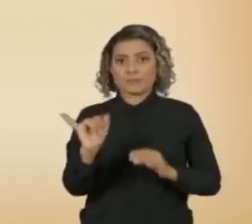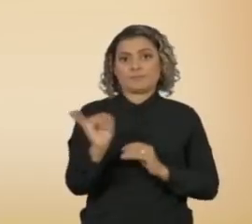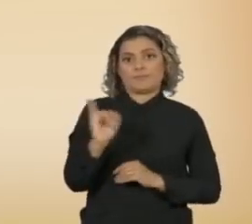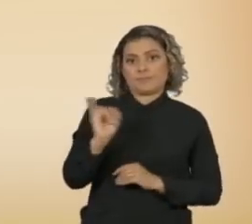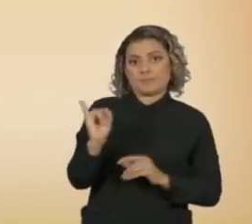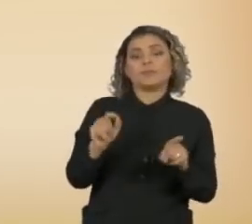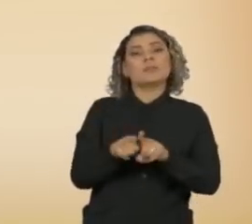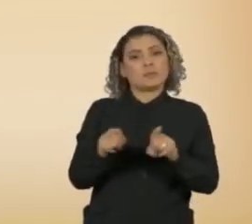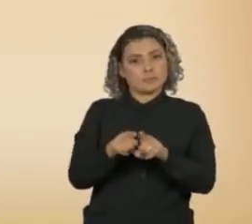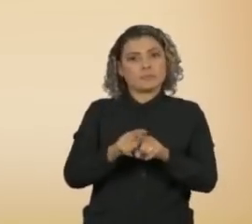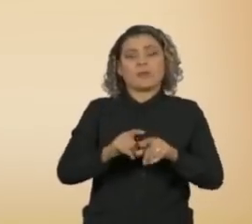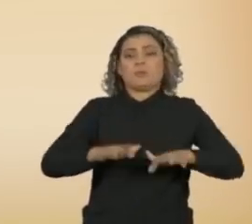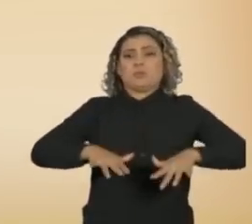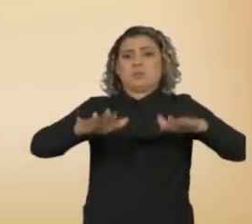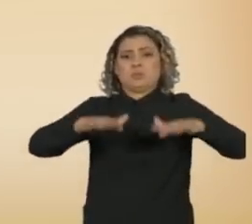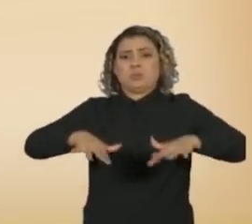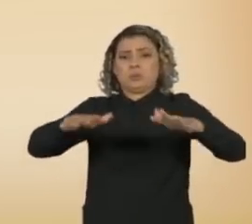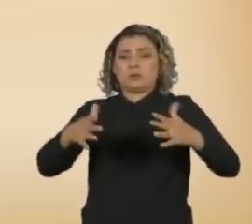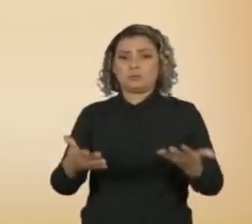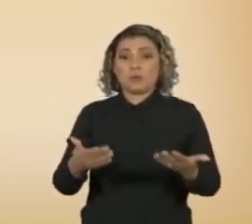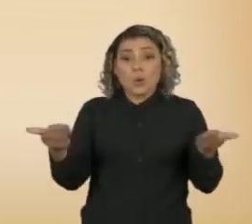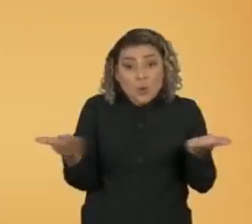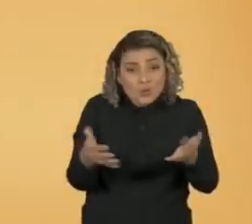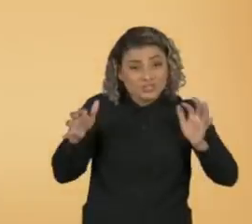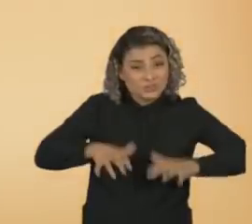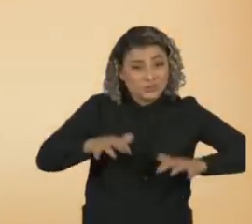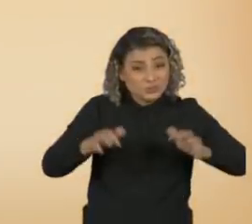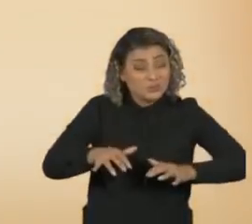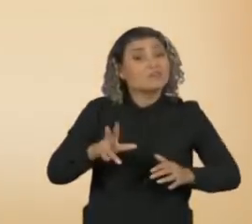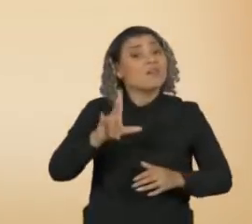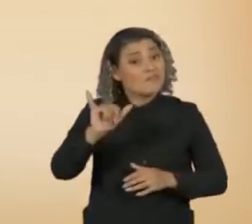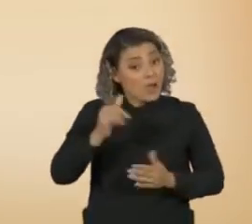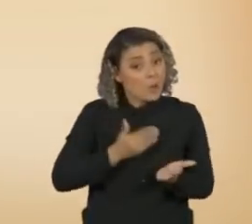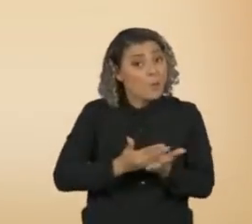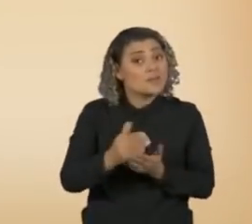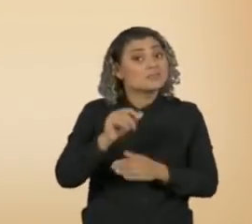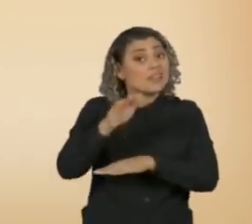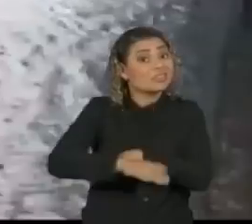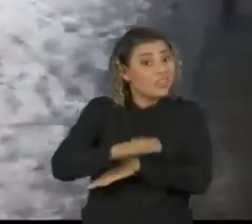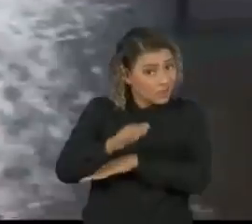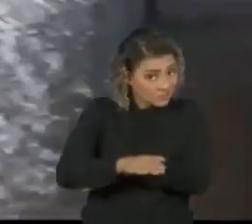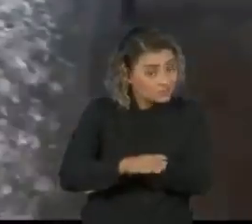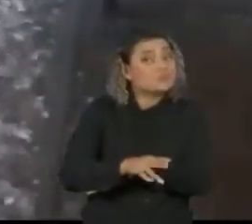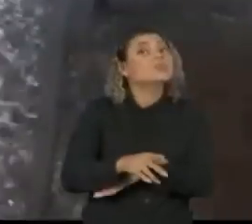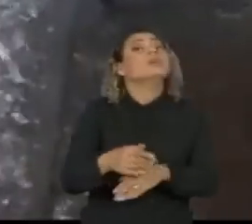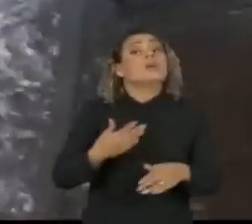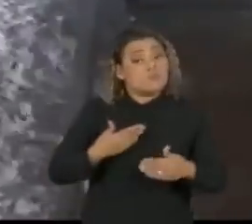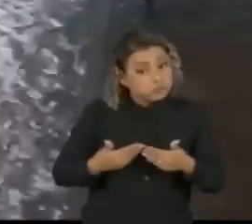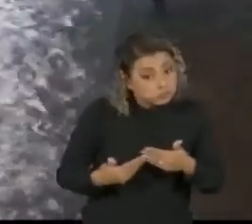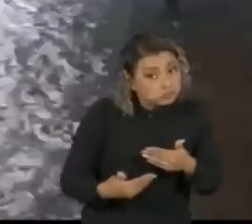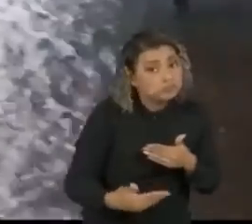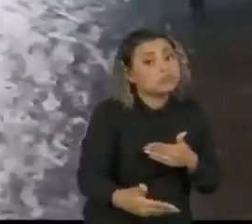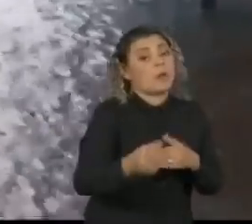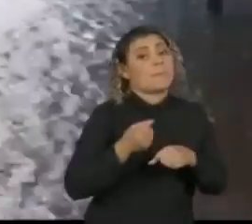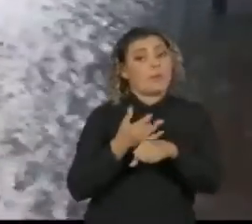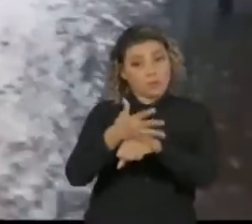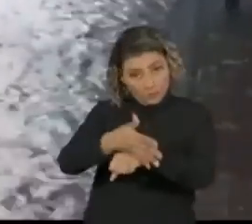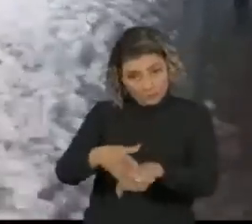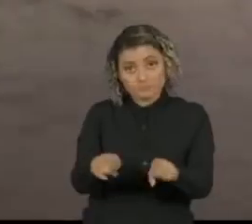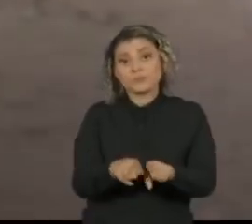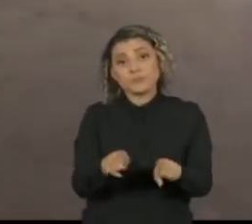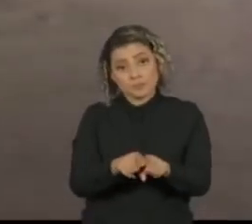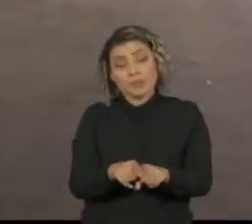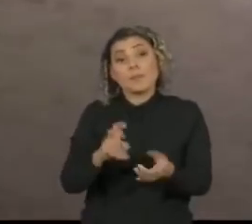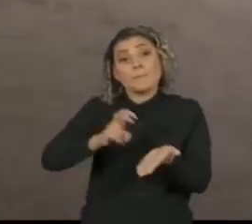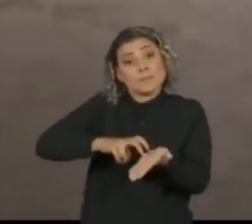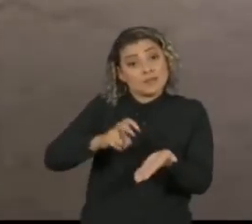ferido. Hoje, as chuvas fortes estão previstas para começar no final da tarde e devem se prolongar pela madrugada e